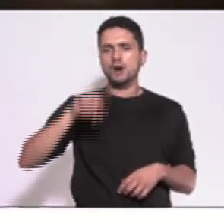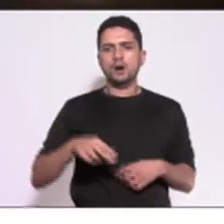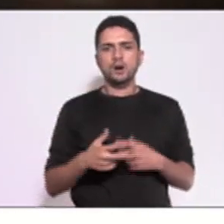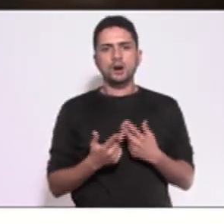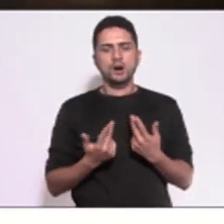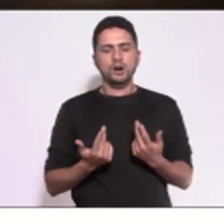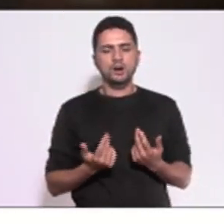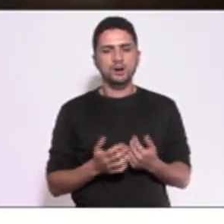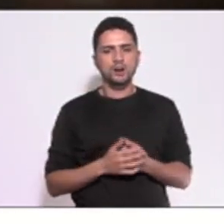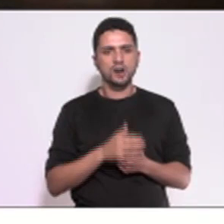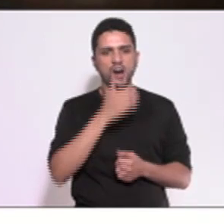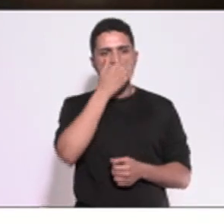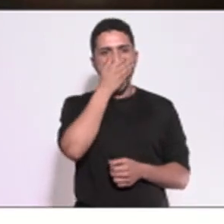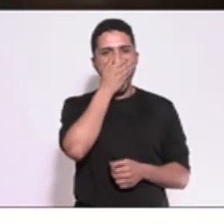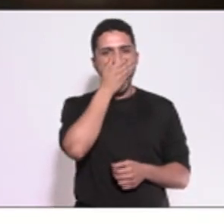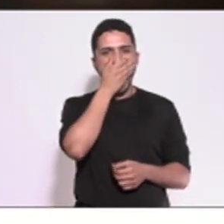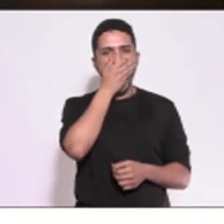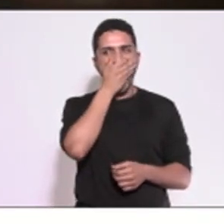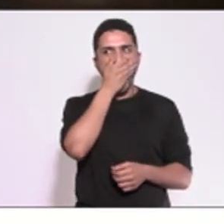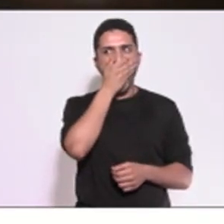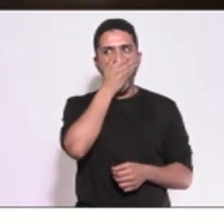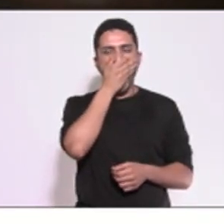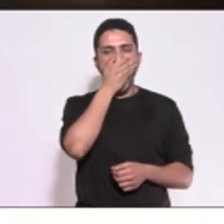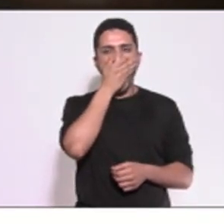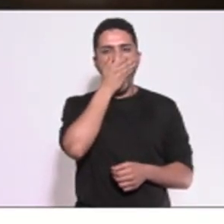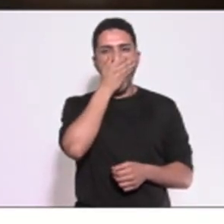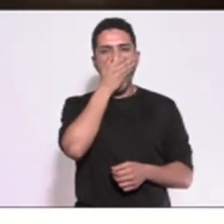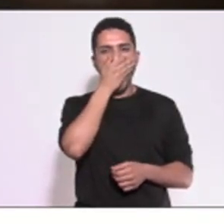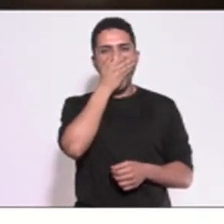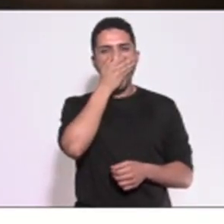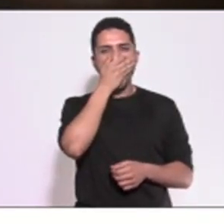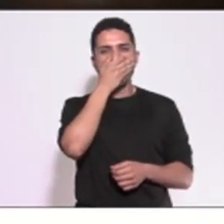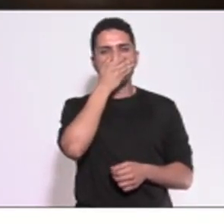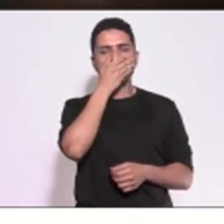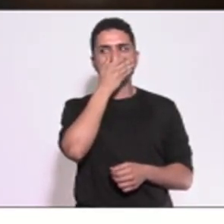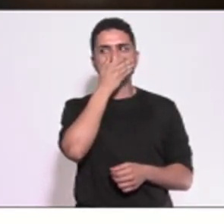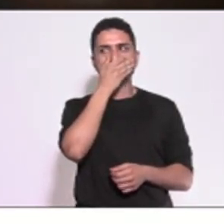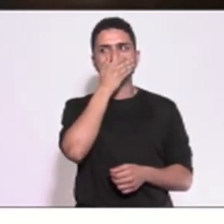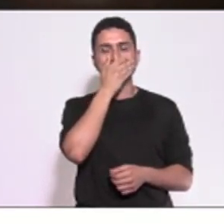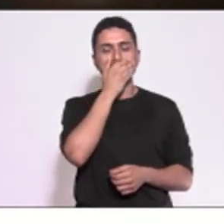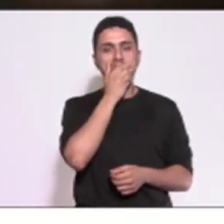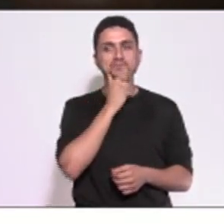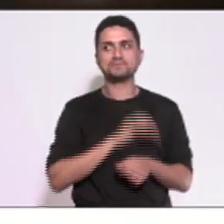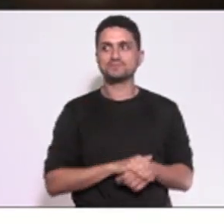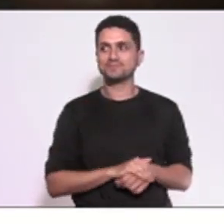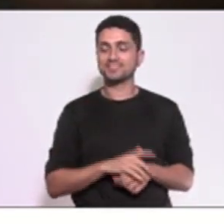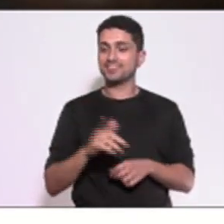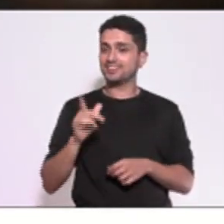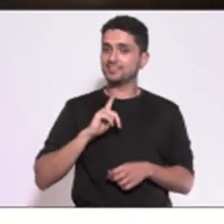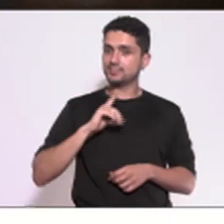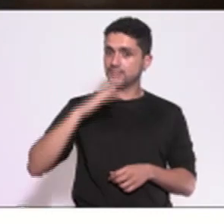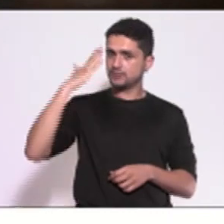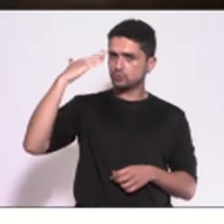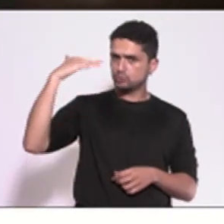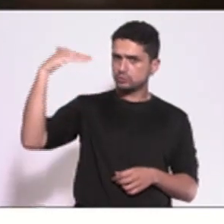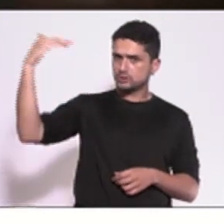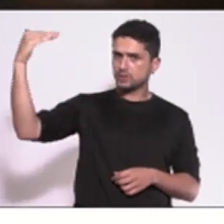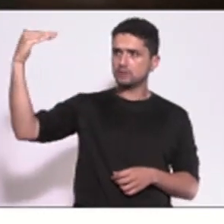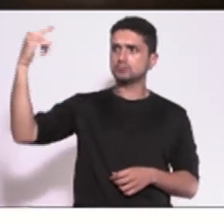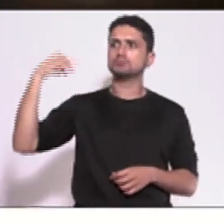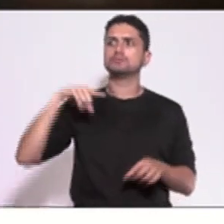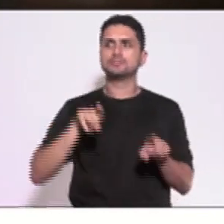que quanto maior for o sucesso, maior é a